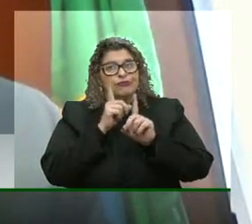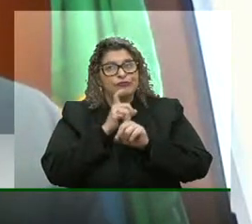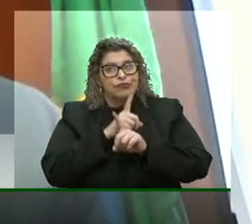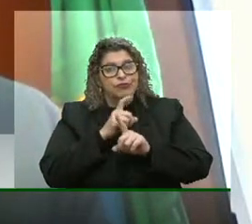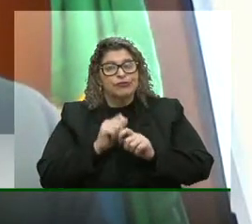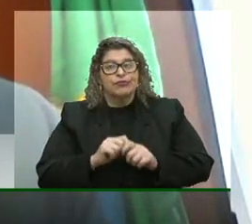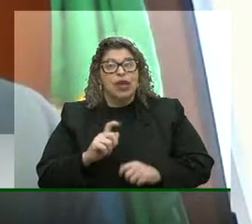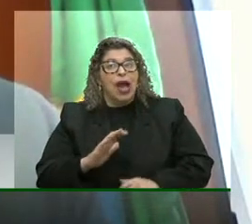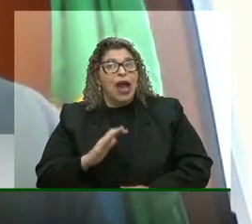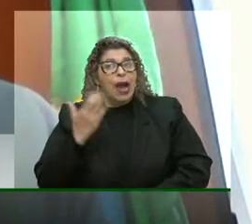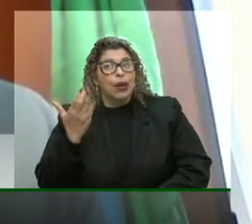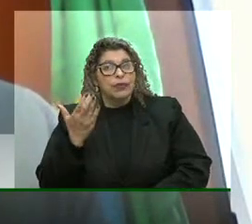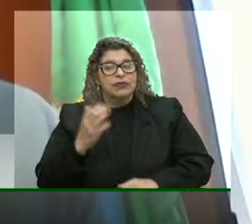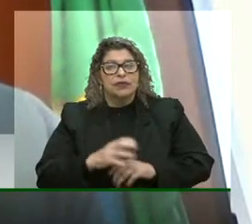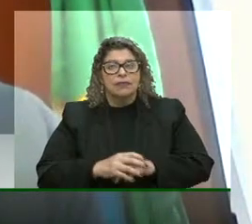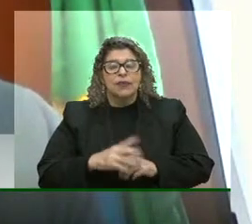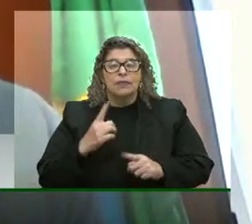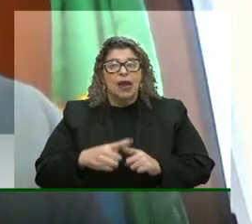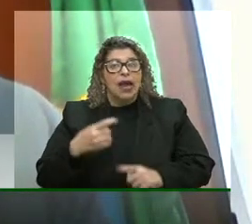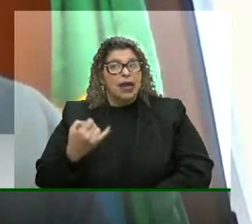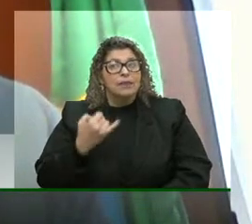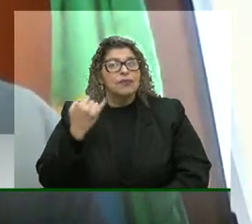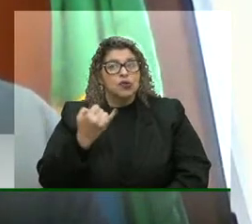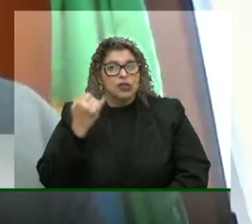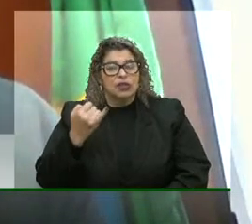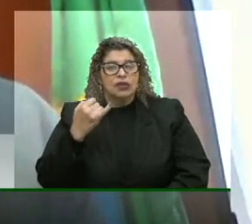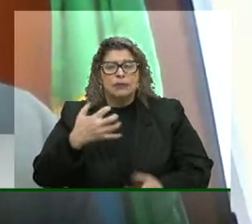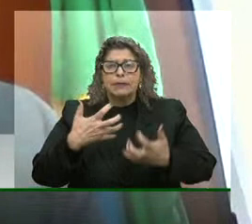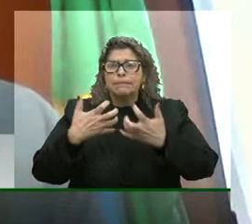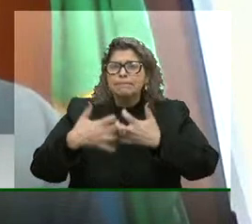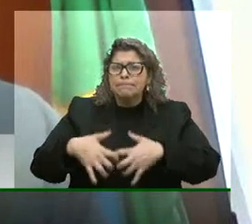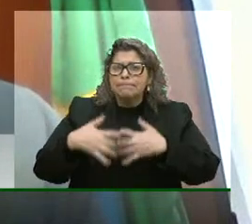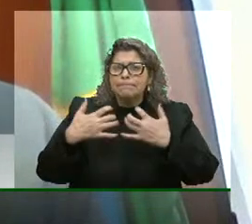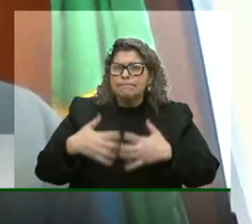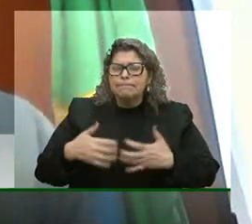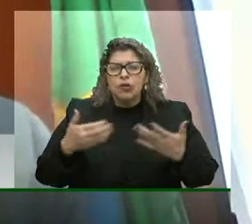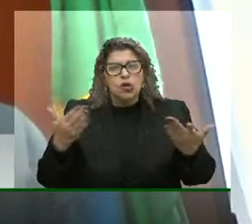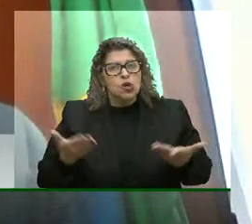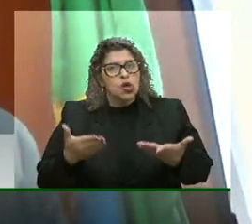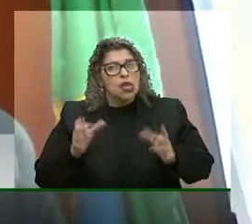concretizar, mas acho que é importante a gente fazer essa reflexão, especialmente